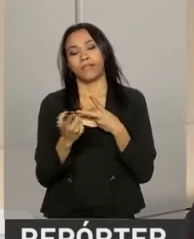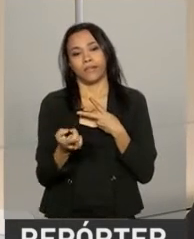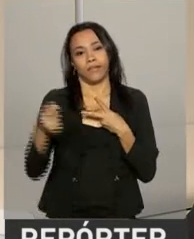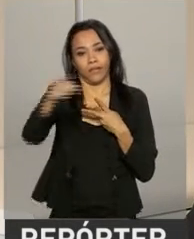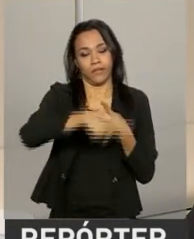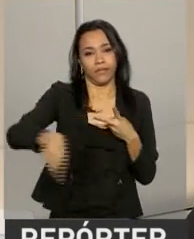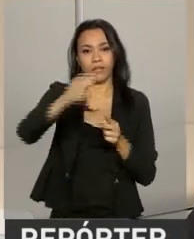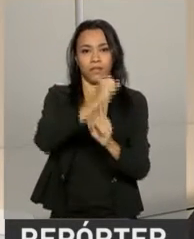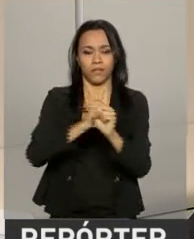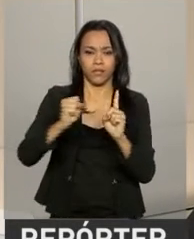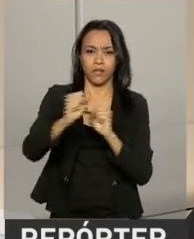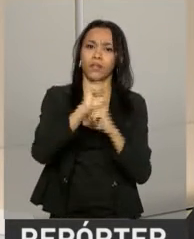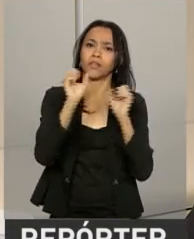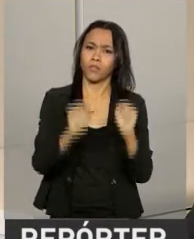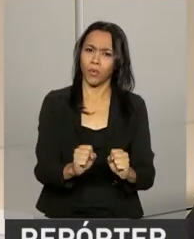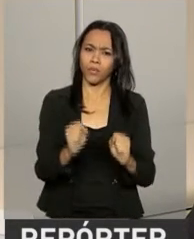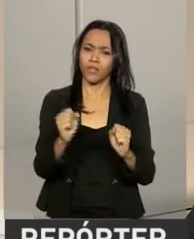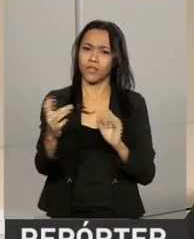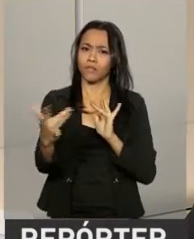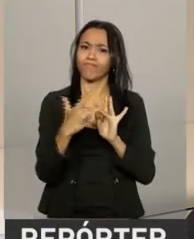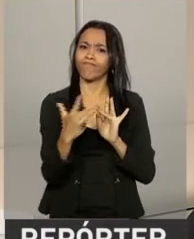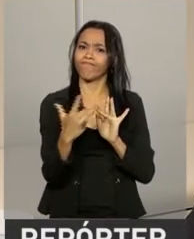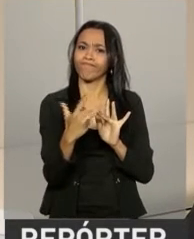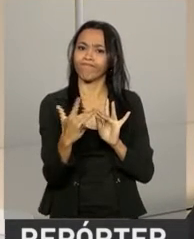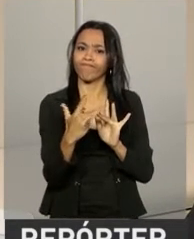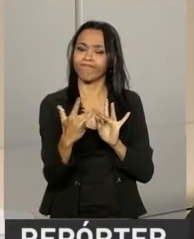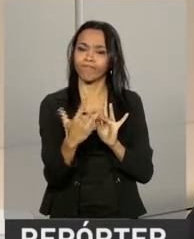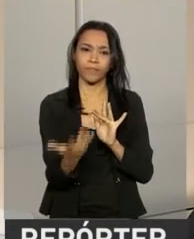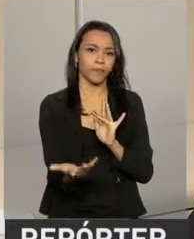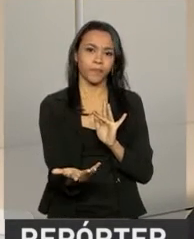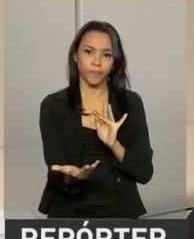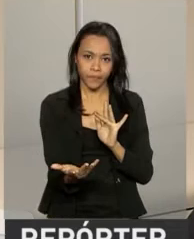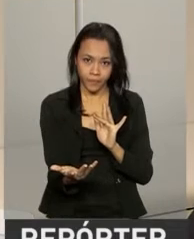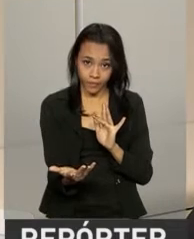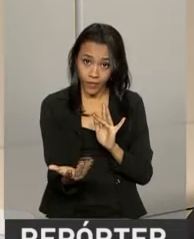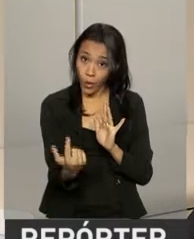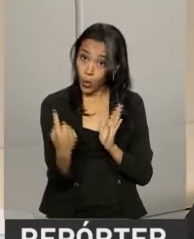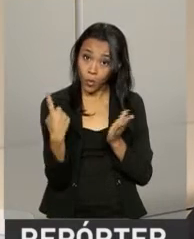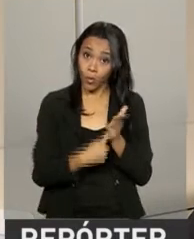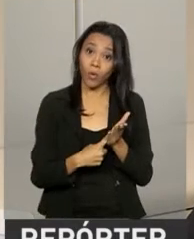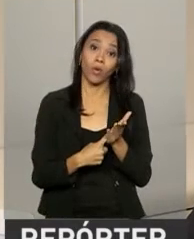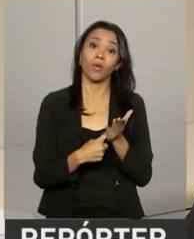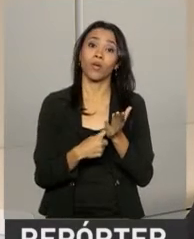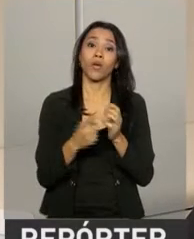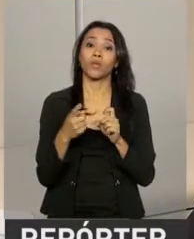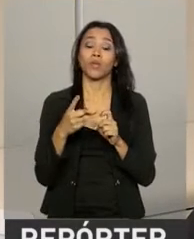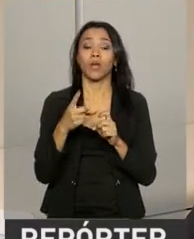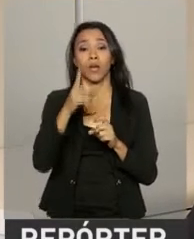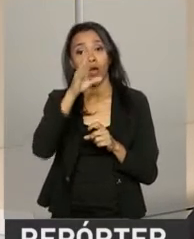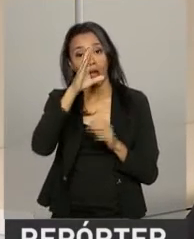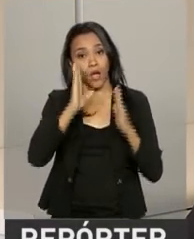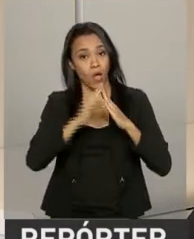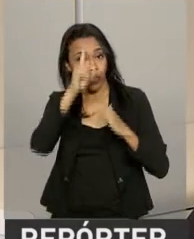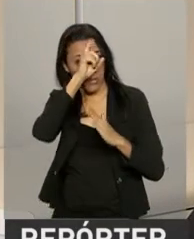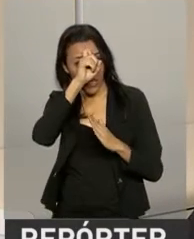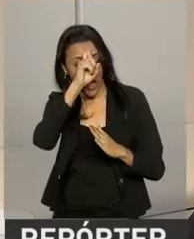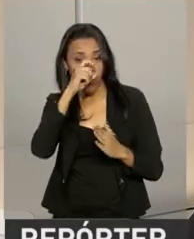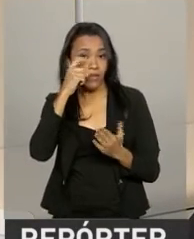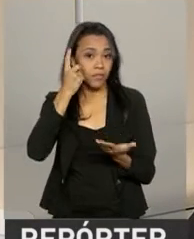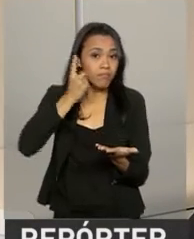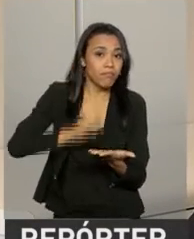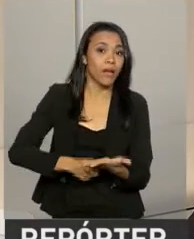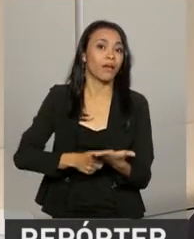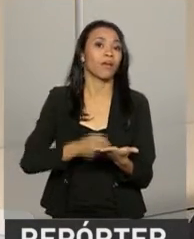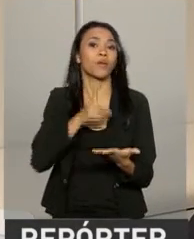fazer usando essa interatividade é consumir é marcar consulta em hospitais é também uma possibilidade